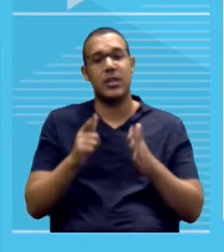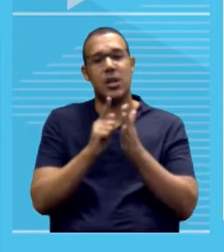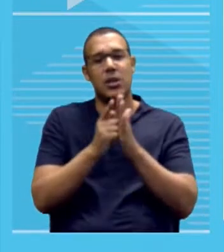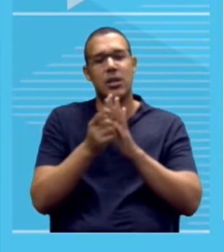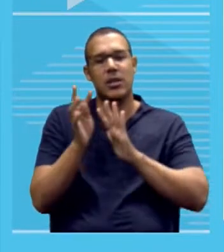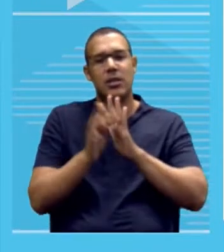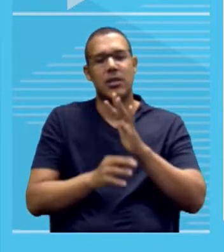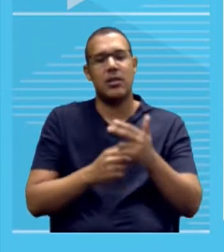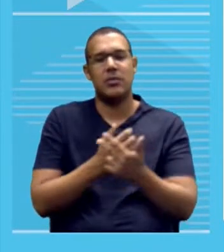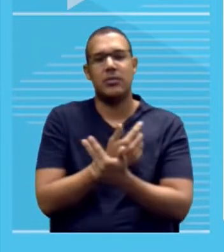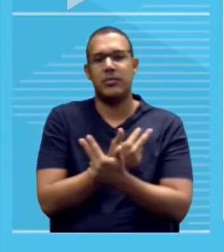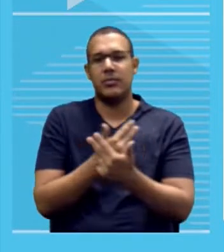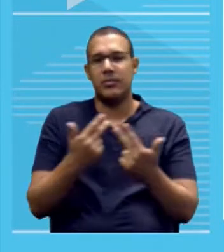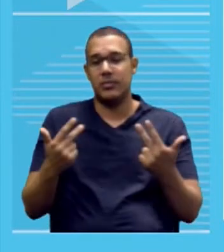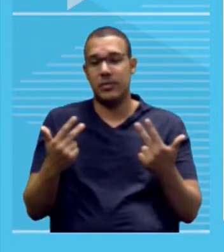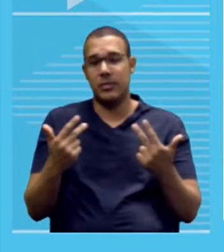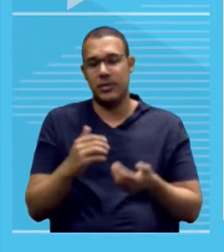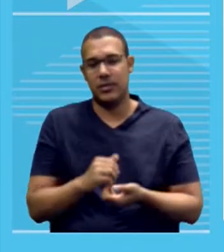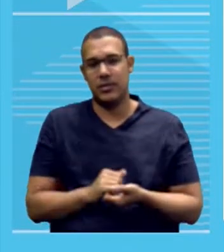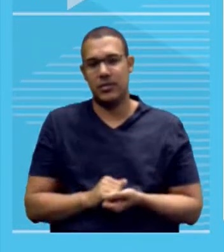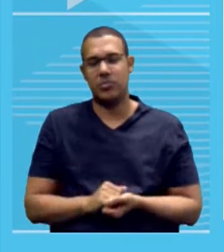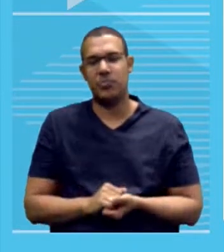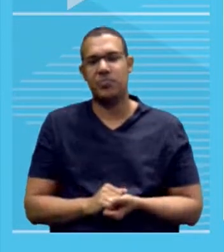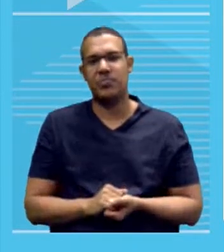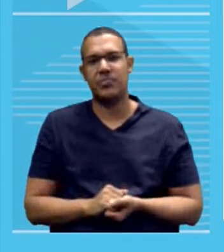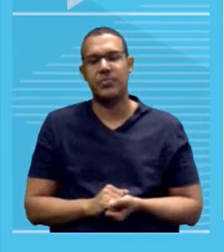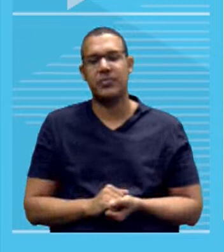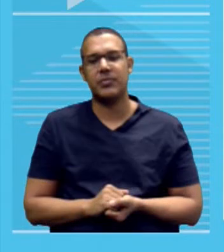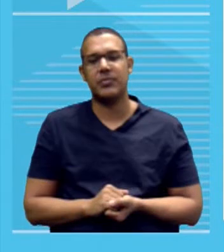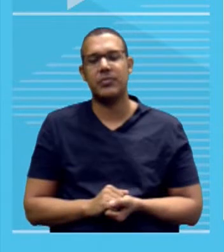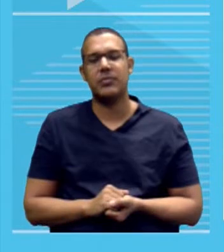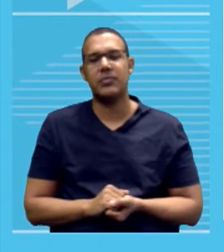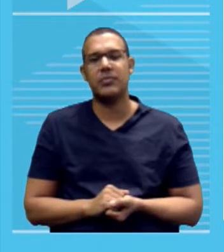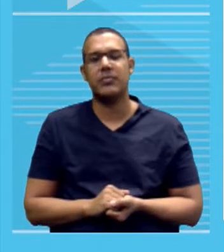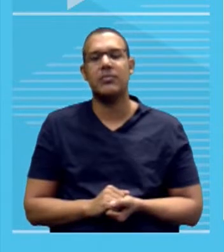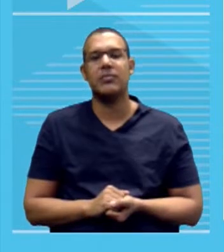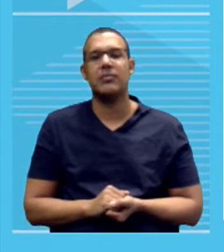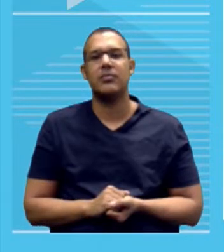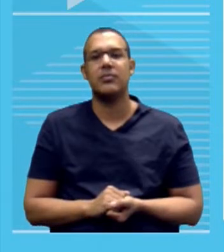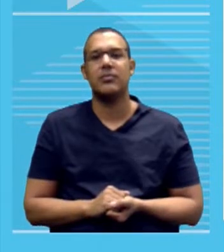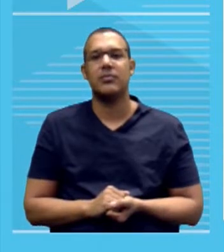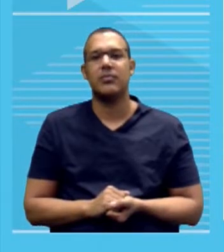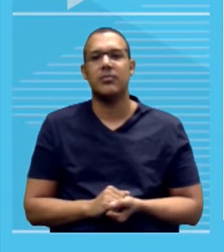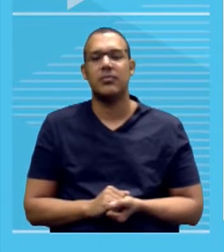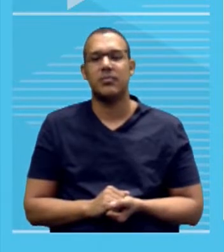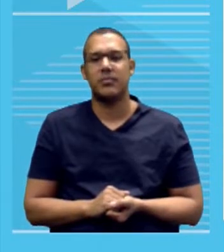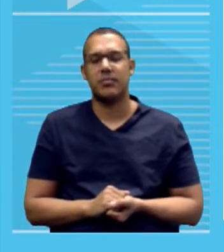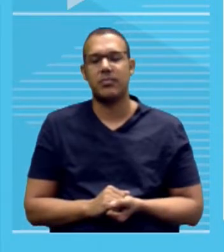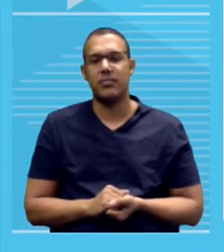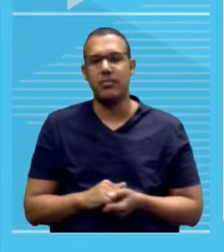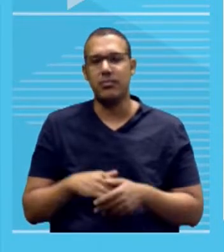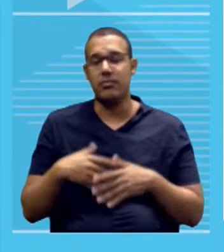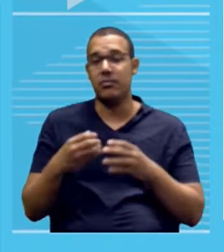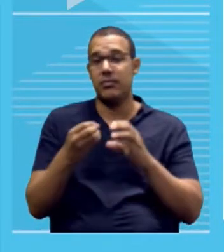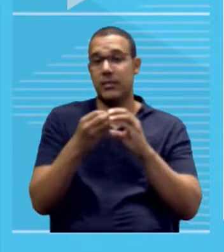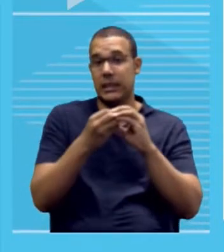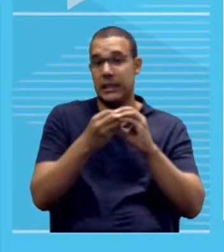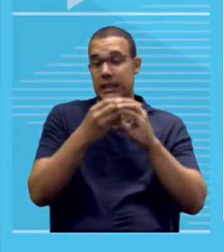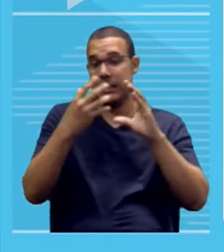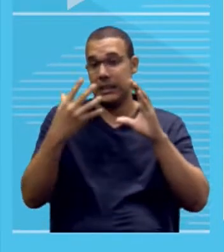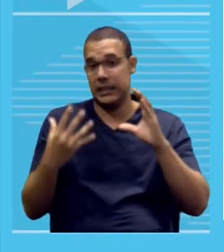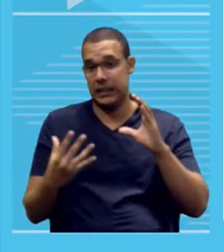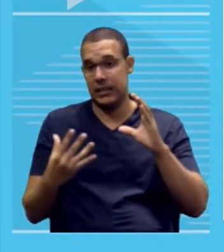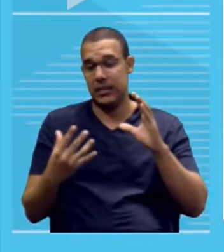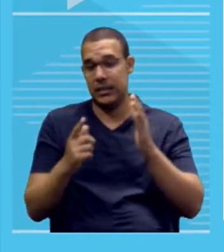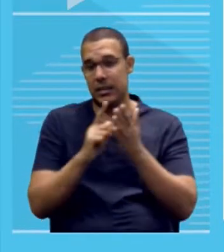Há muitas possibilidades tantas Quantas vocês tiverem criatividade de pensar viu e essas características do gênero